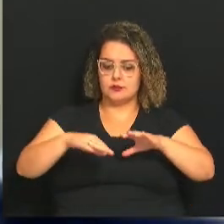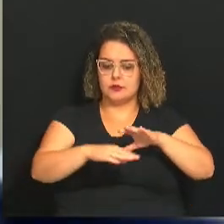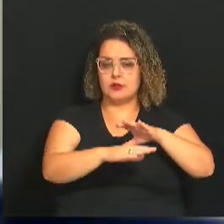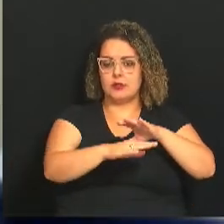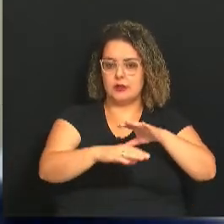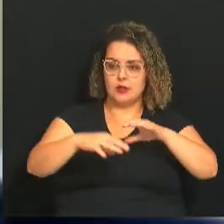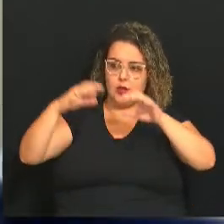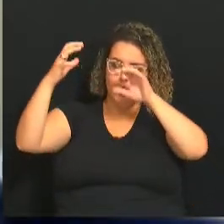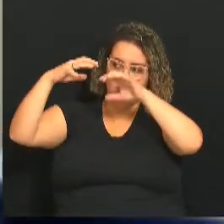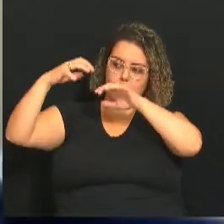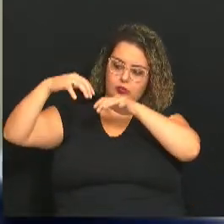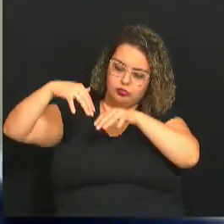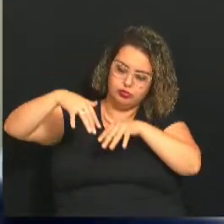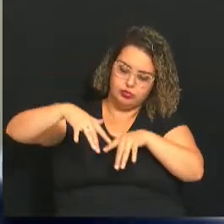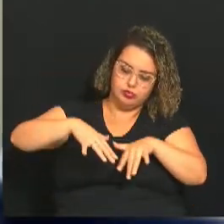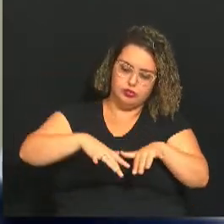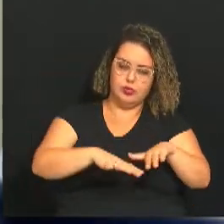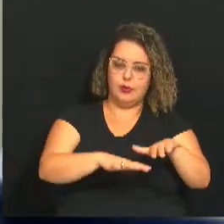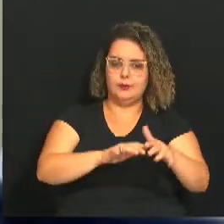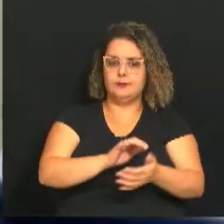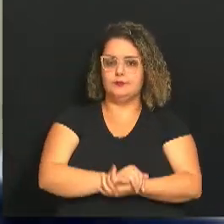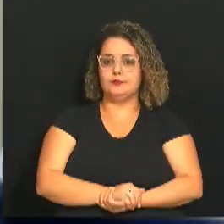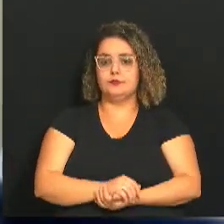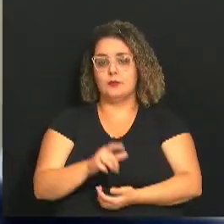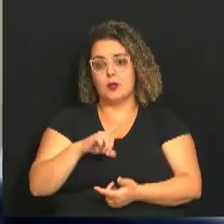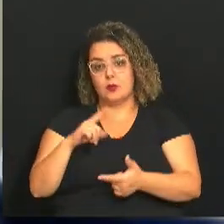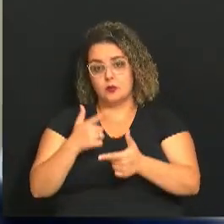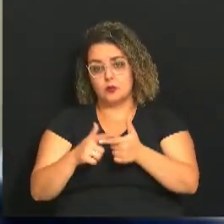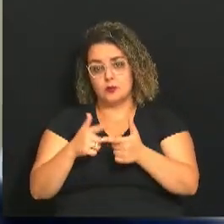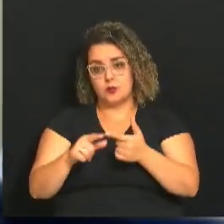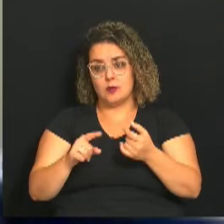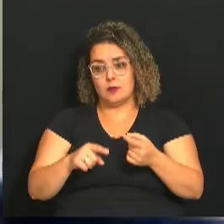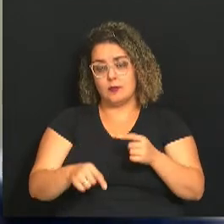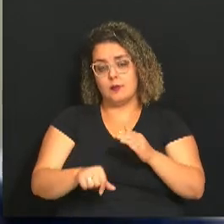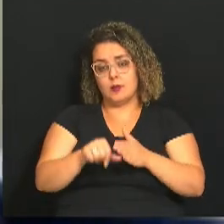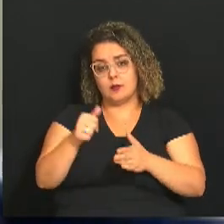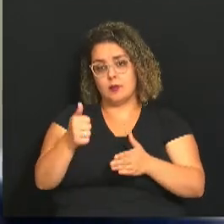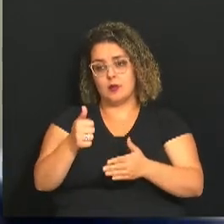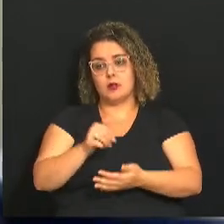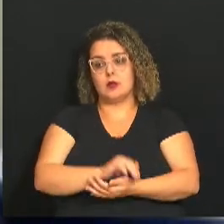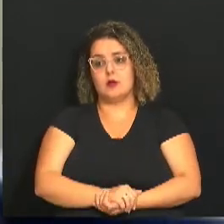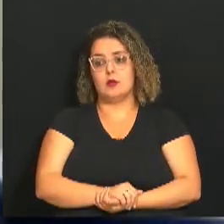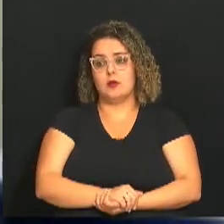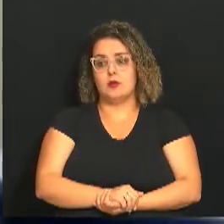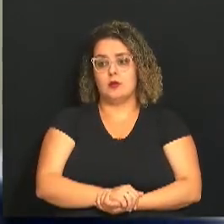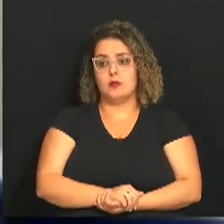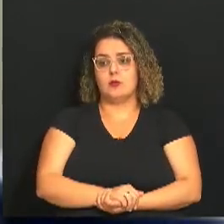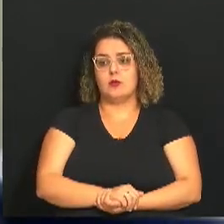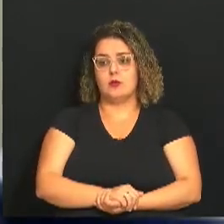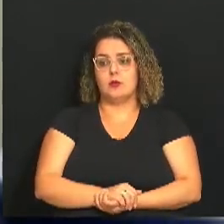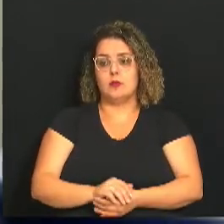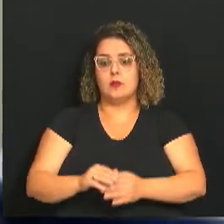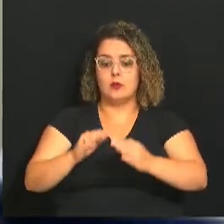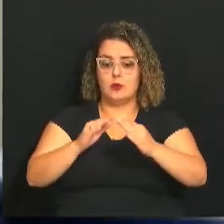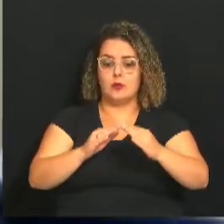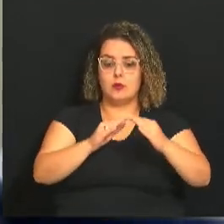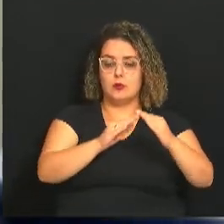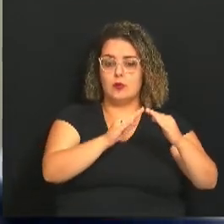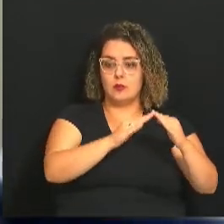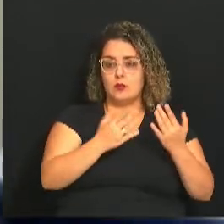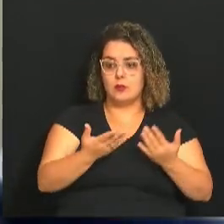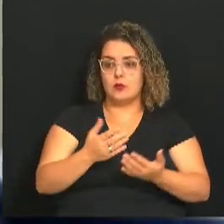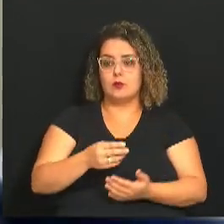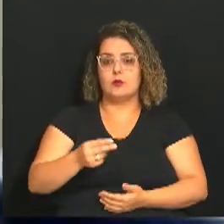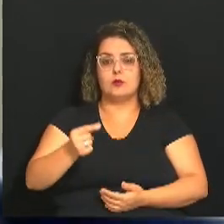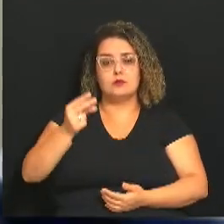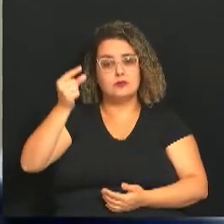Aí a gente tem alguns pontos, alguns problemas aí. Primeiro, que quando os loteamentos em questão são loteamentos